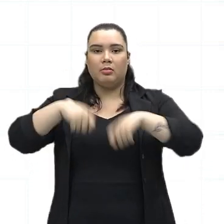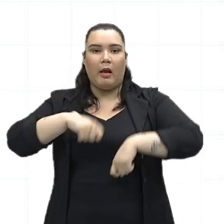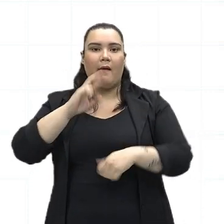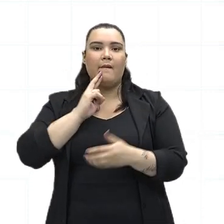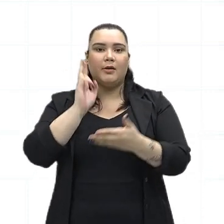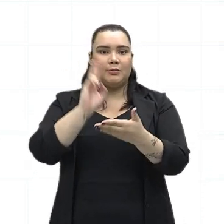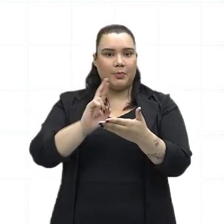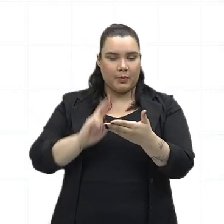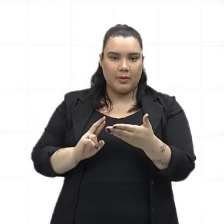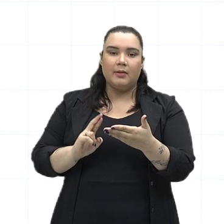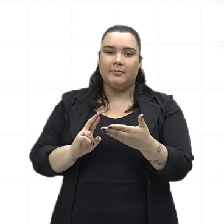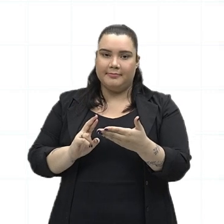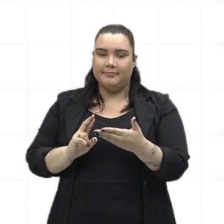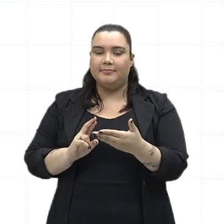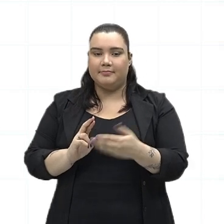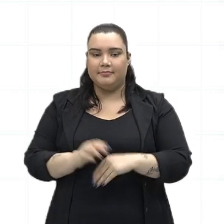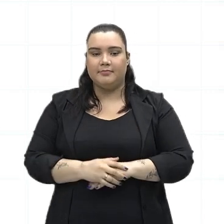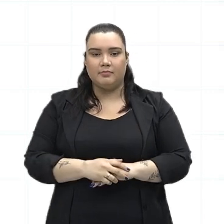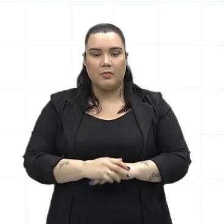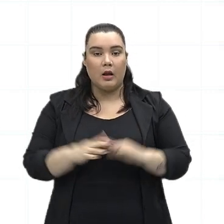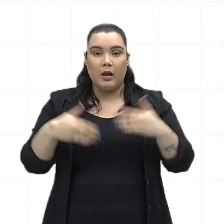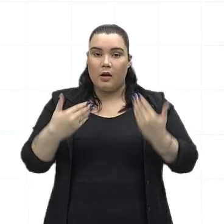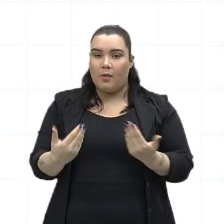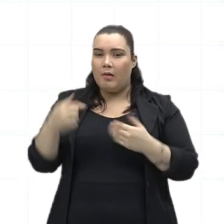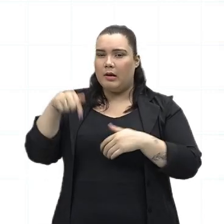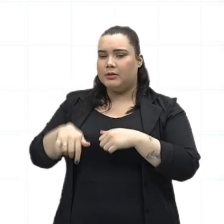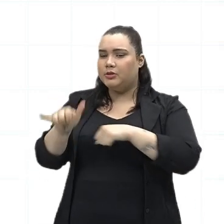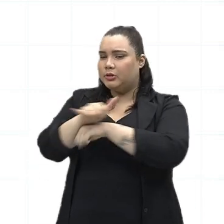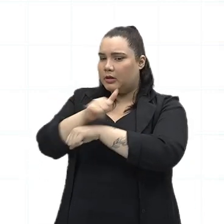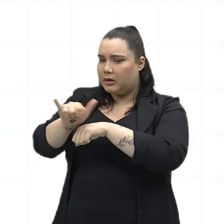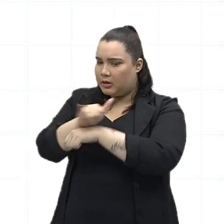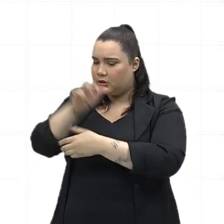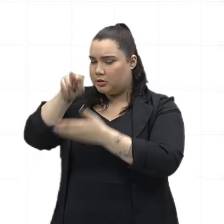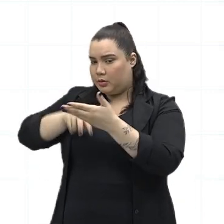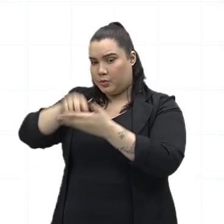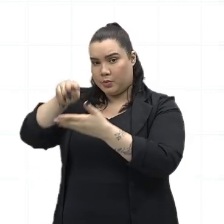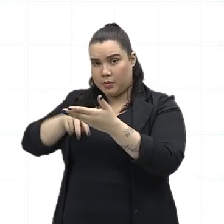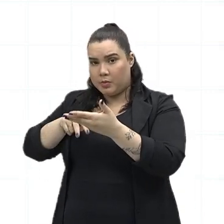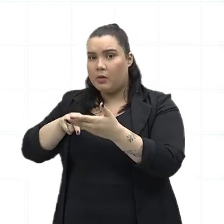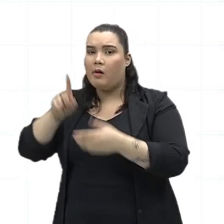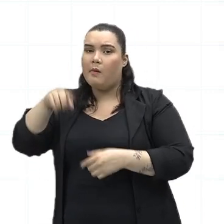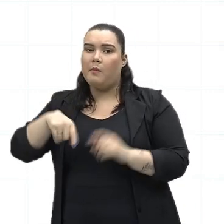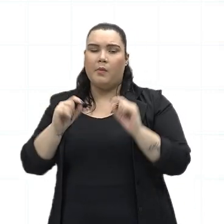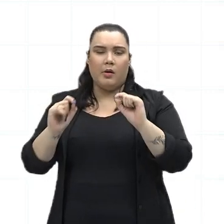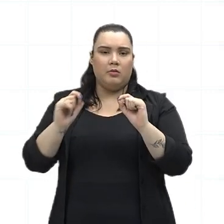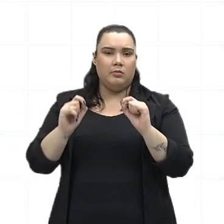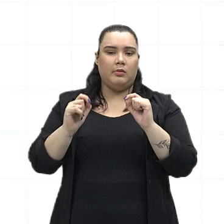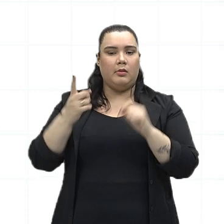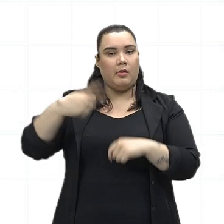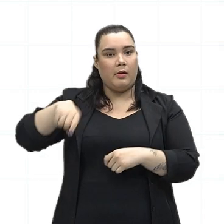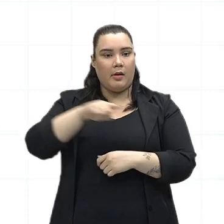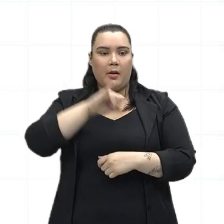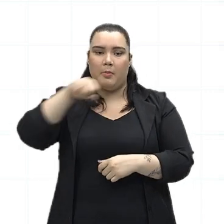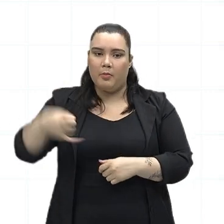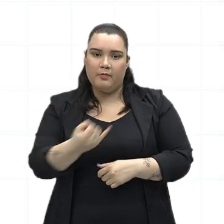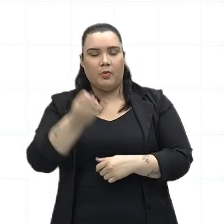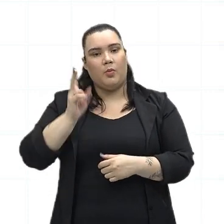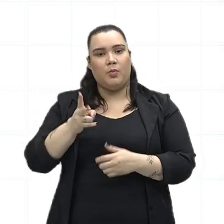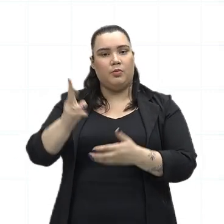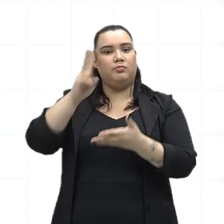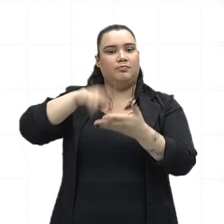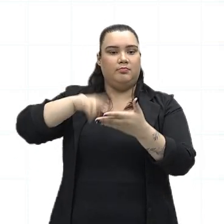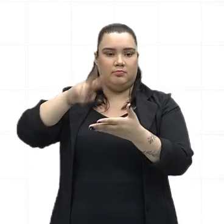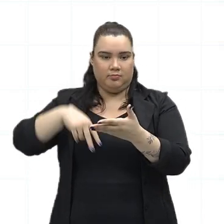resposta. E aí a ideia dessa técnica de leitura é que você não perca tempo lendo um texto